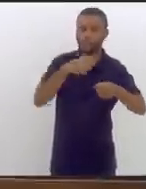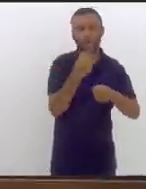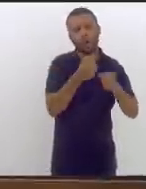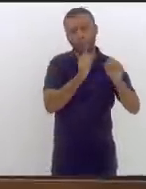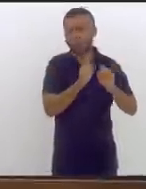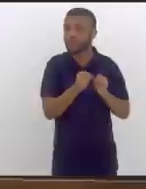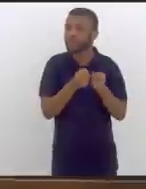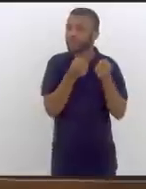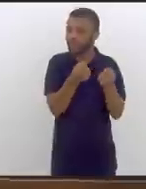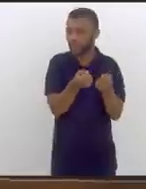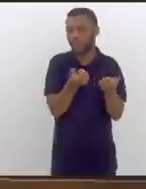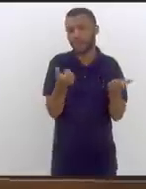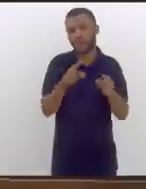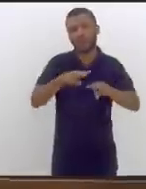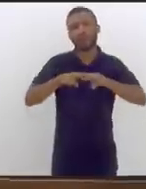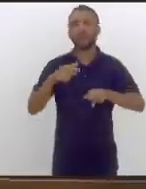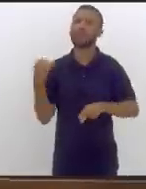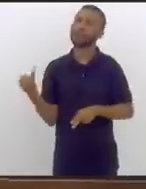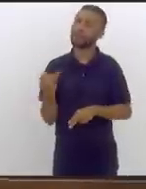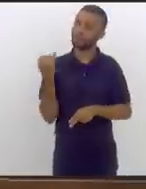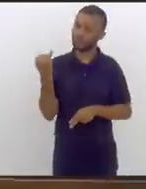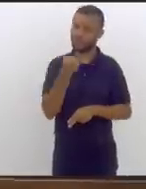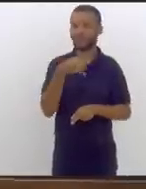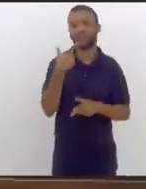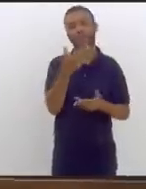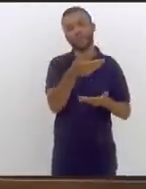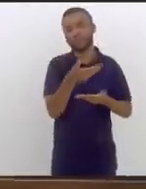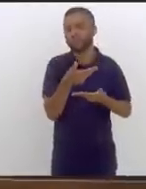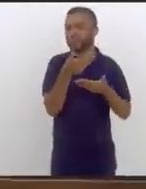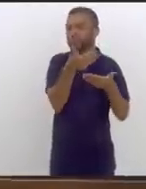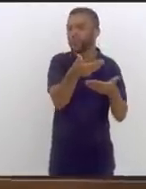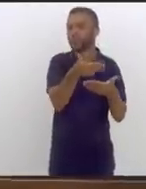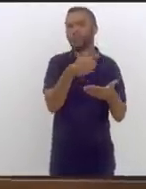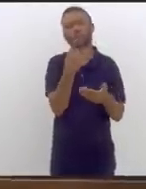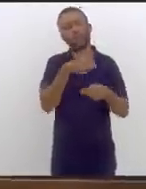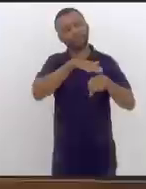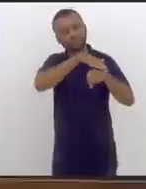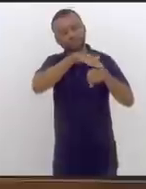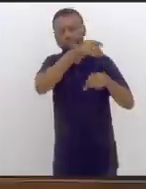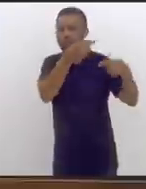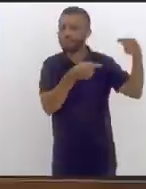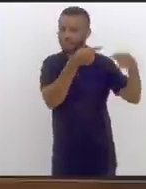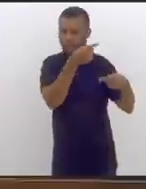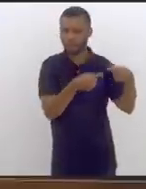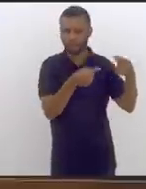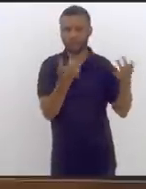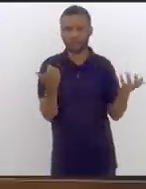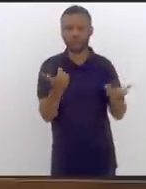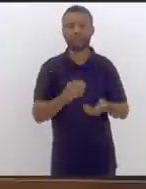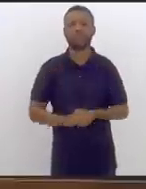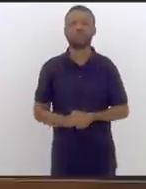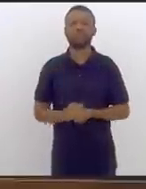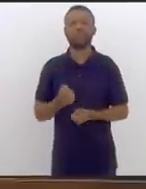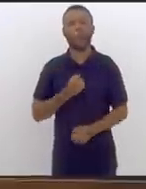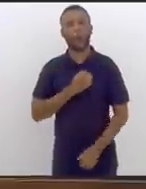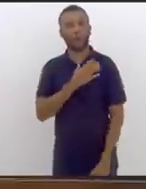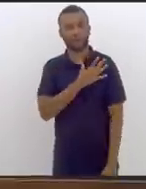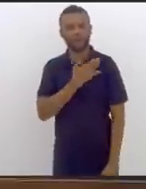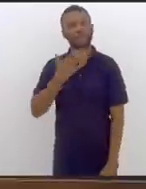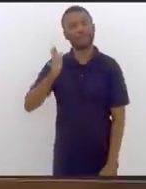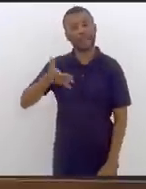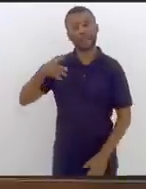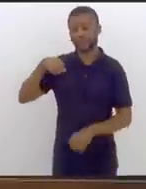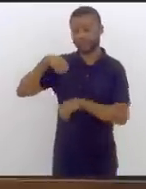quando tem que defender por isso que é importante que eles nos recebam para que possamos também levar para cada pessoa então o Coronel já estava pelo menos